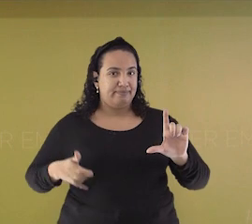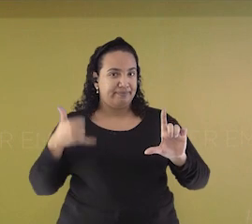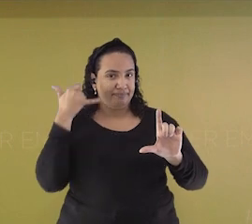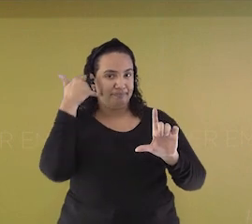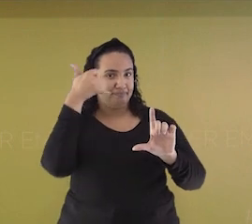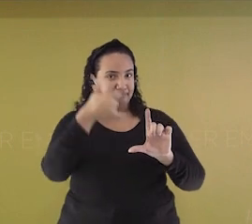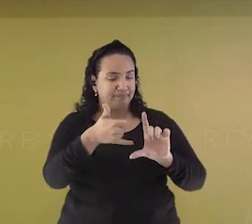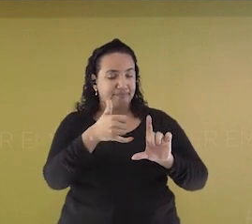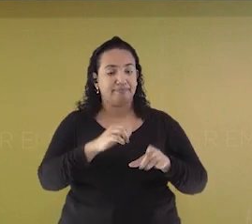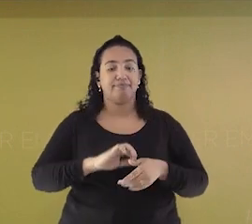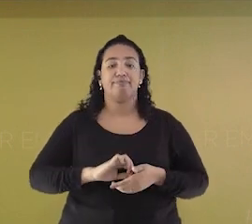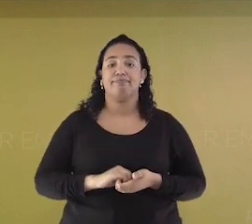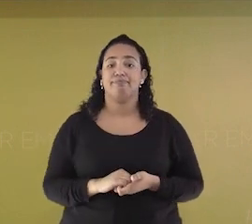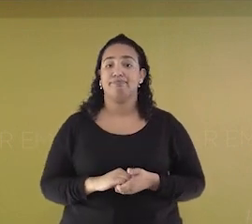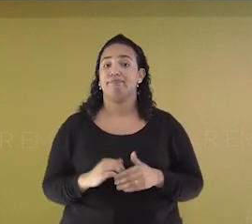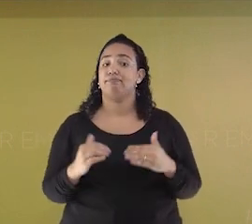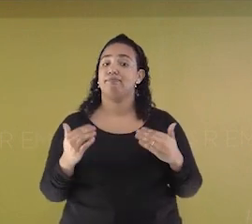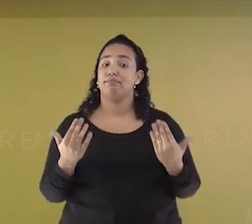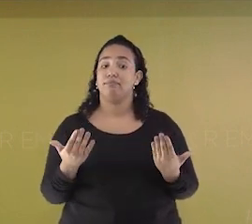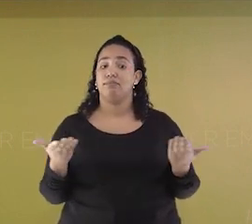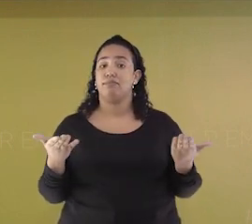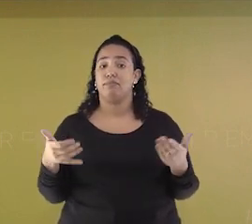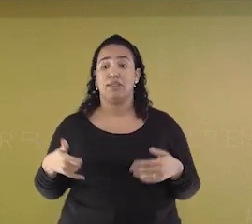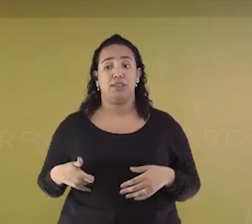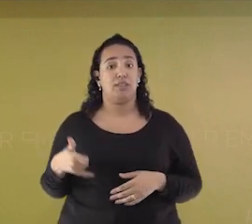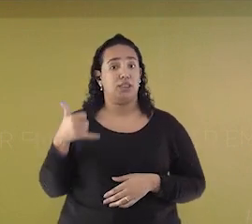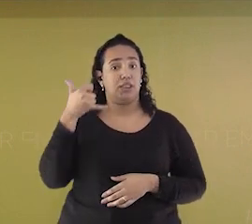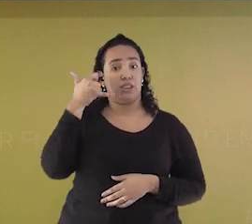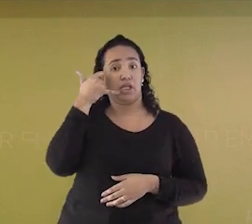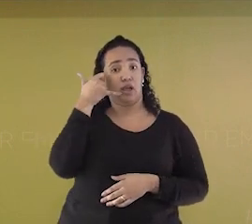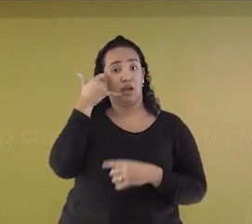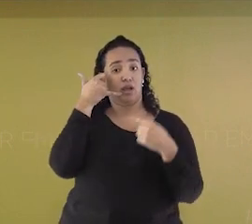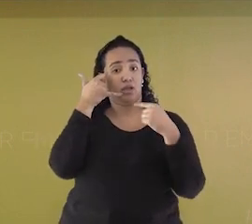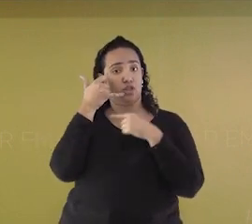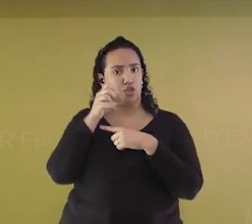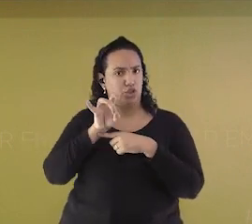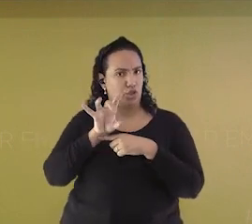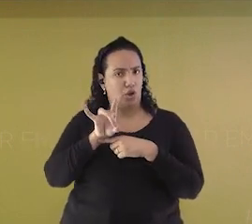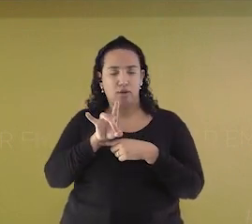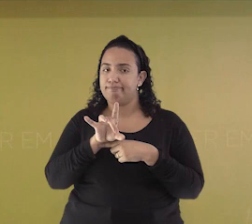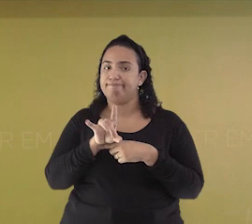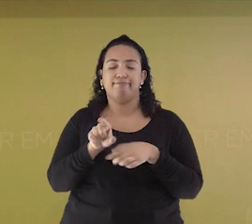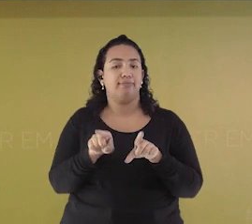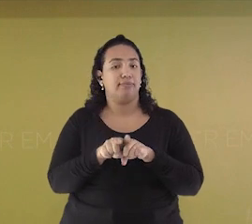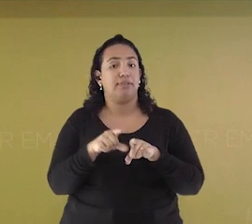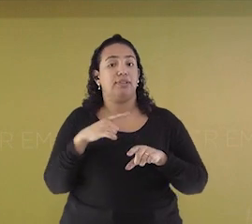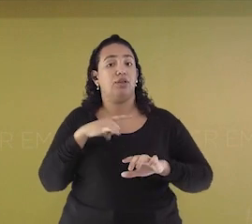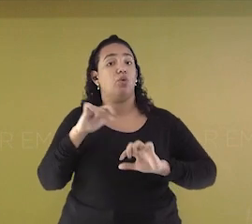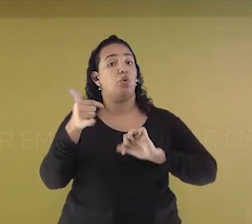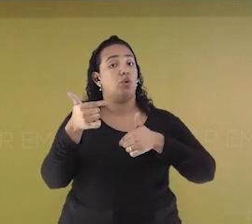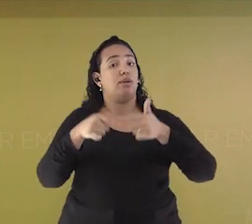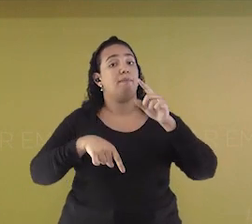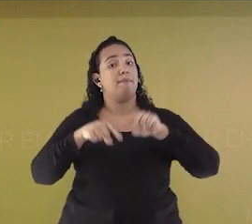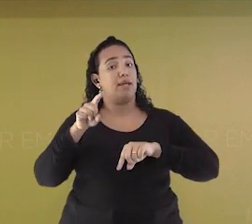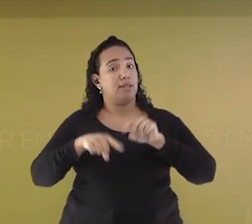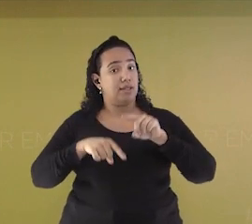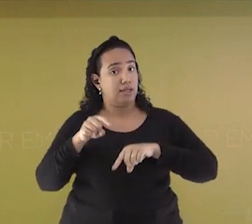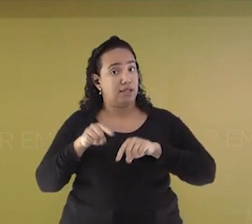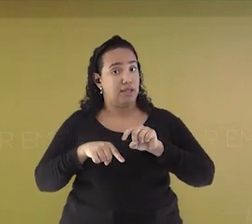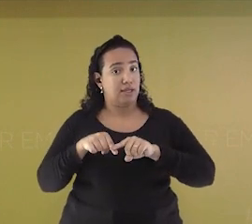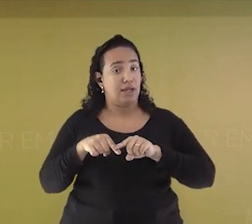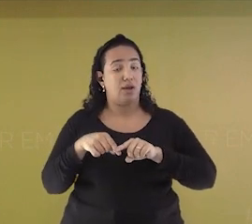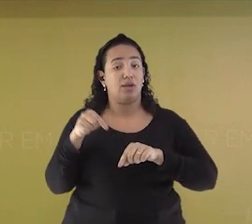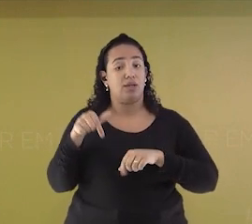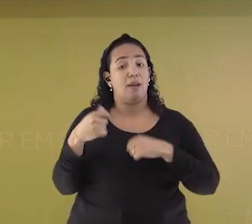tela. Aliás, falando em celular, não só ele, mas muitos outros itens